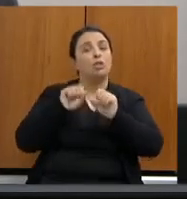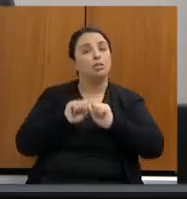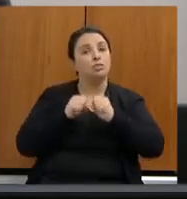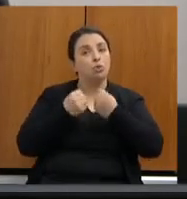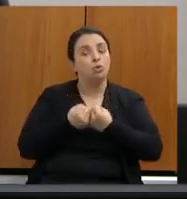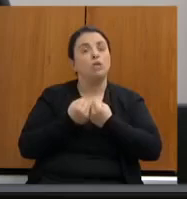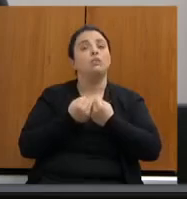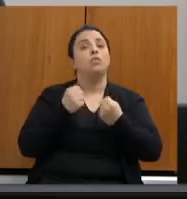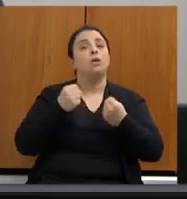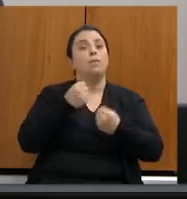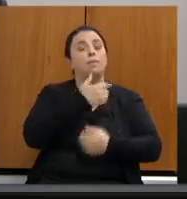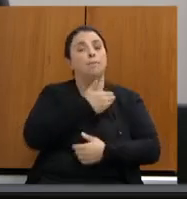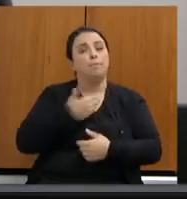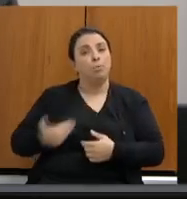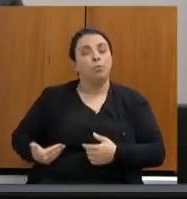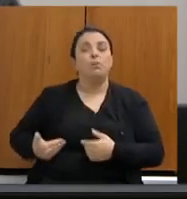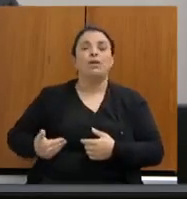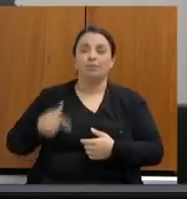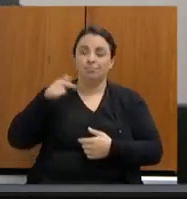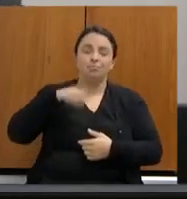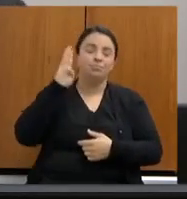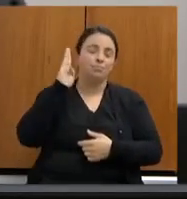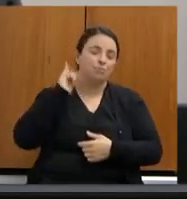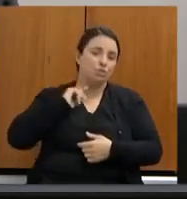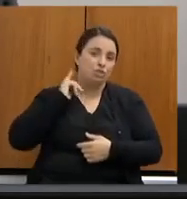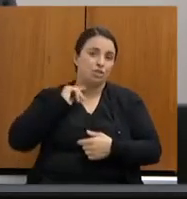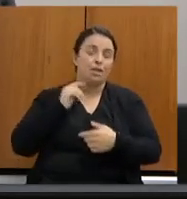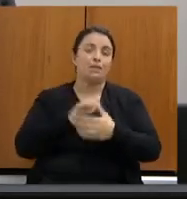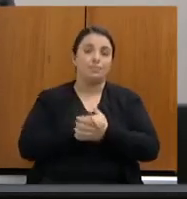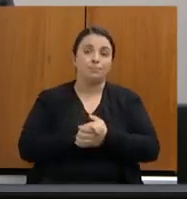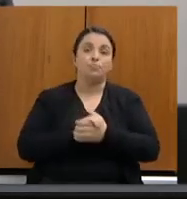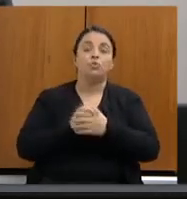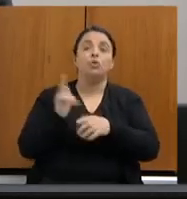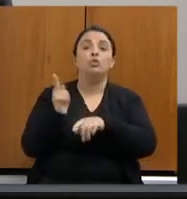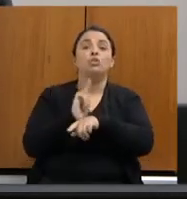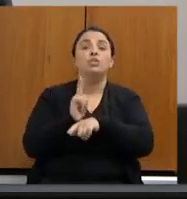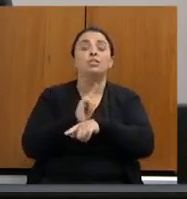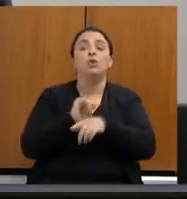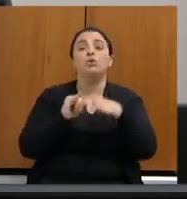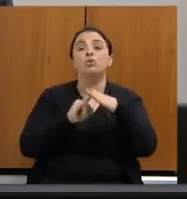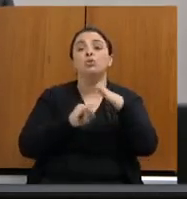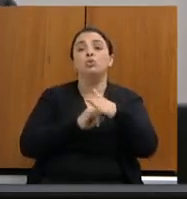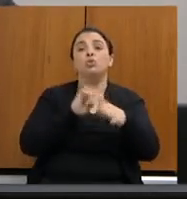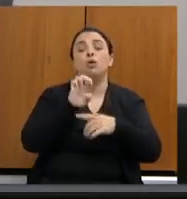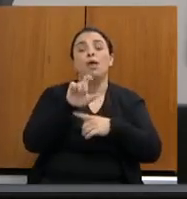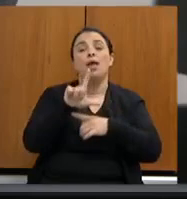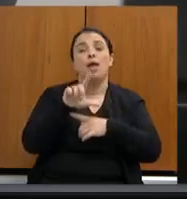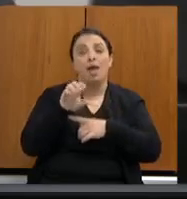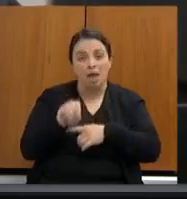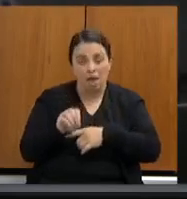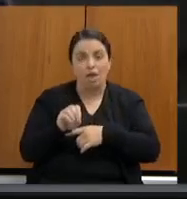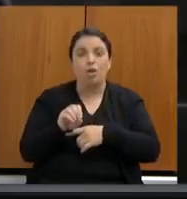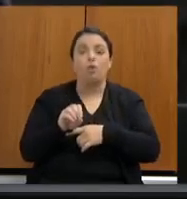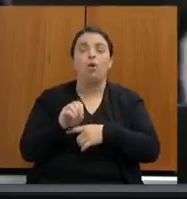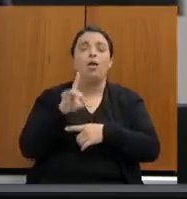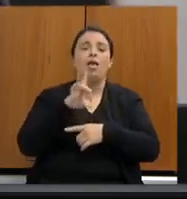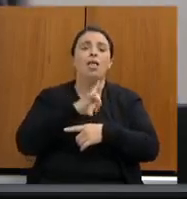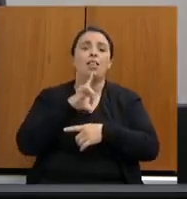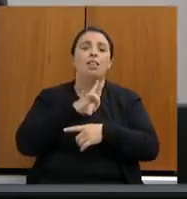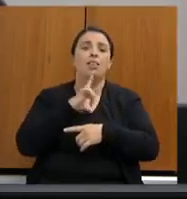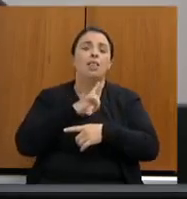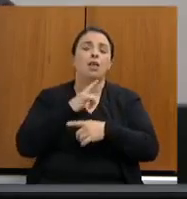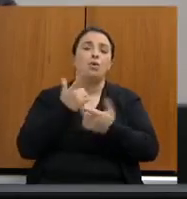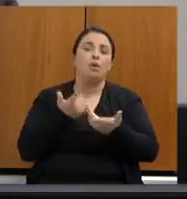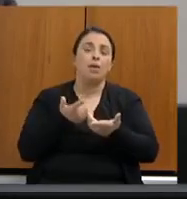Estado a congestão Instituto Elo termo de cessão é a um temor da